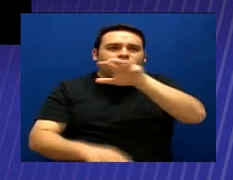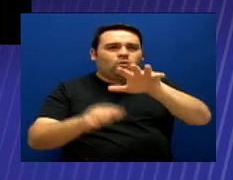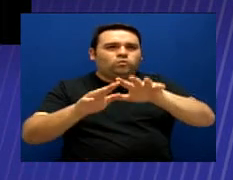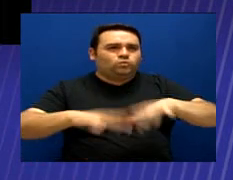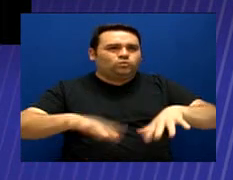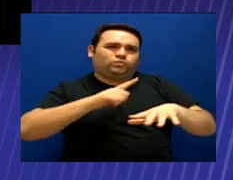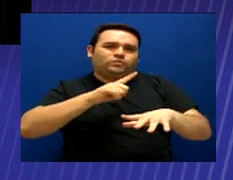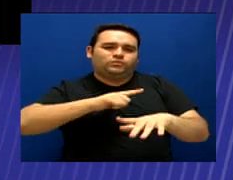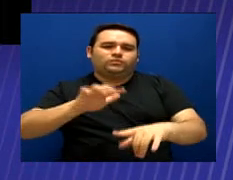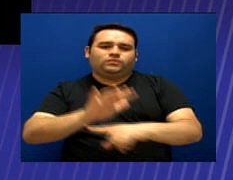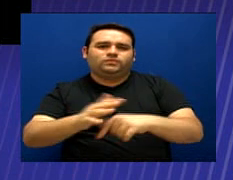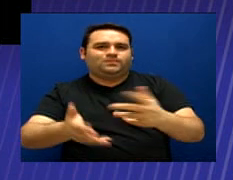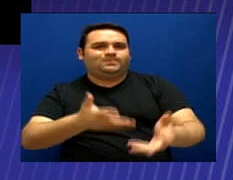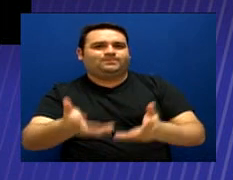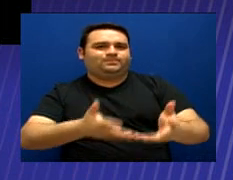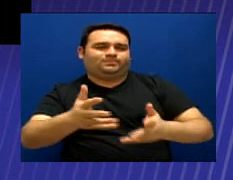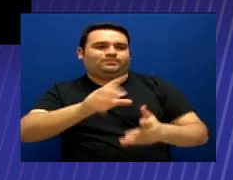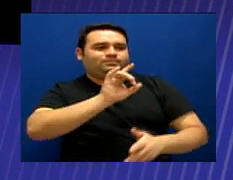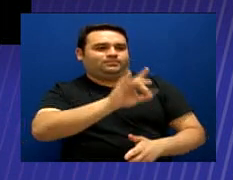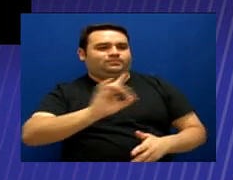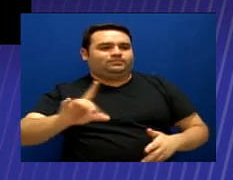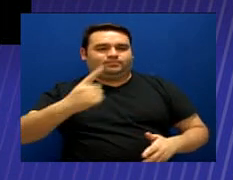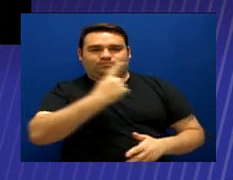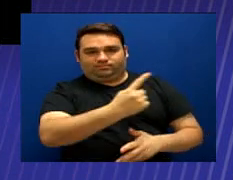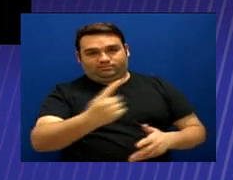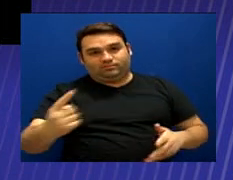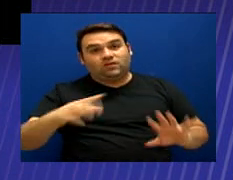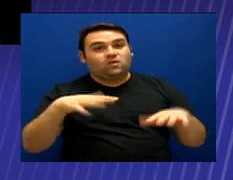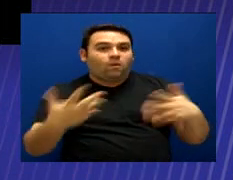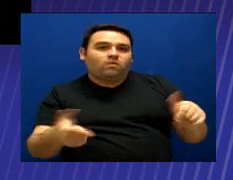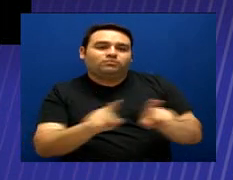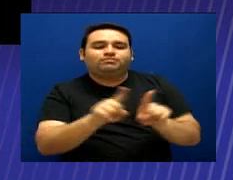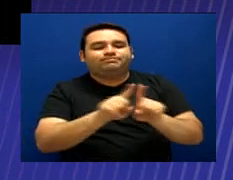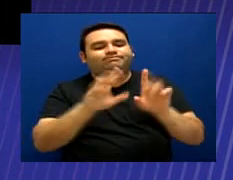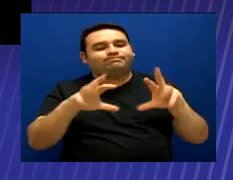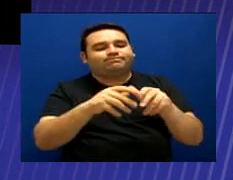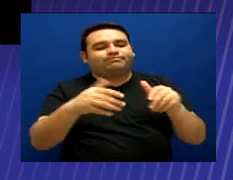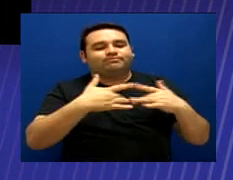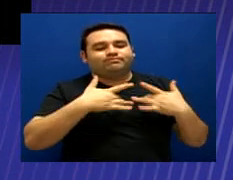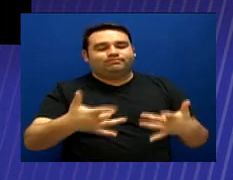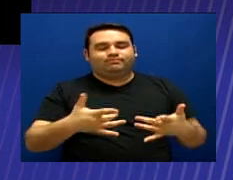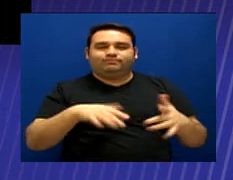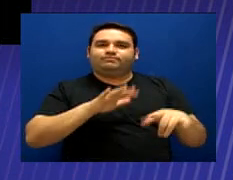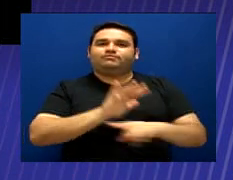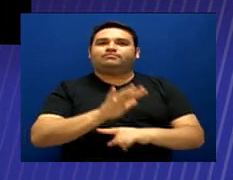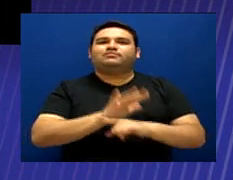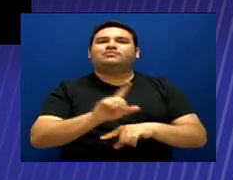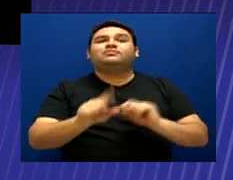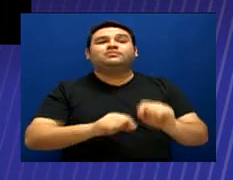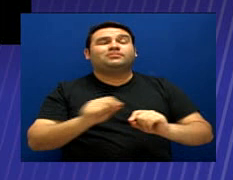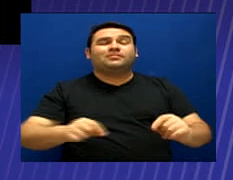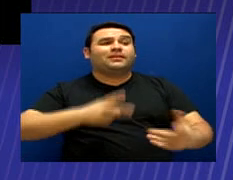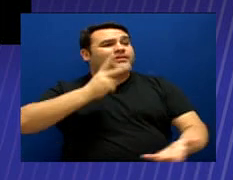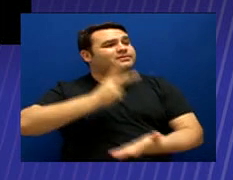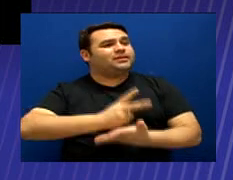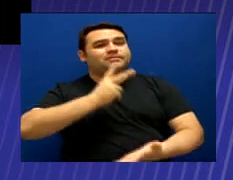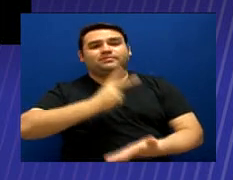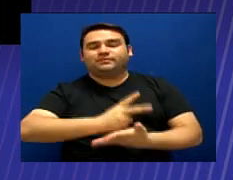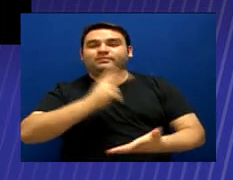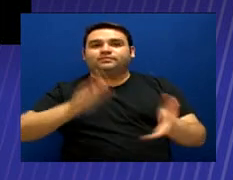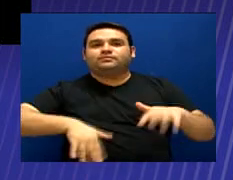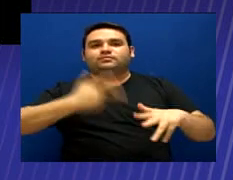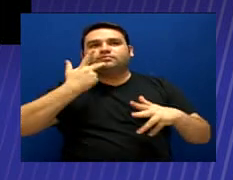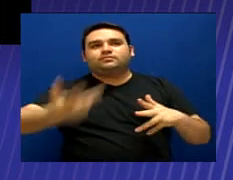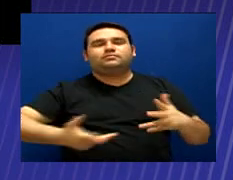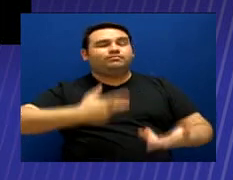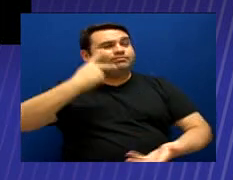aqui faz esse tipo de trabalho, individualmente, ou por meio de ONG e associação, é enxugar gelo. E eu venho reiteradas vezes